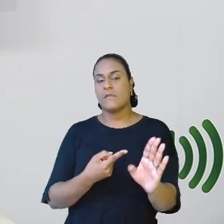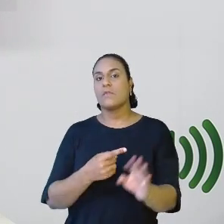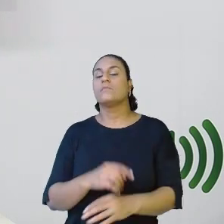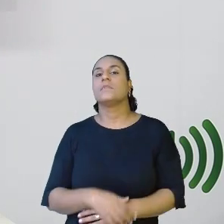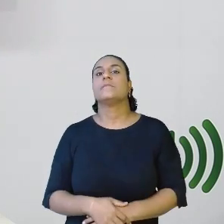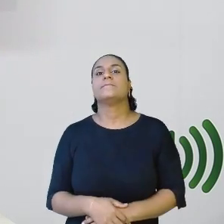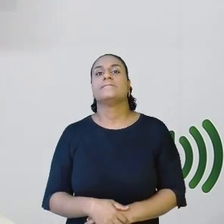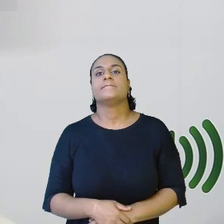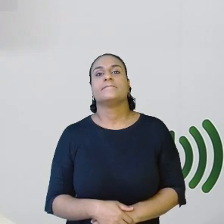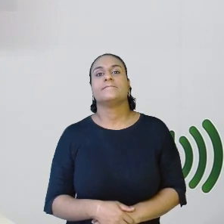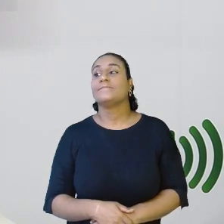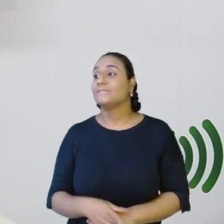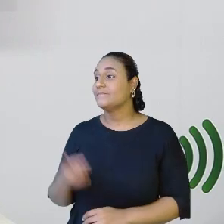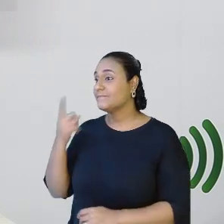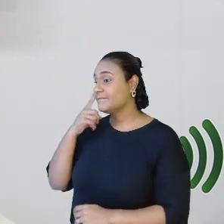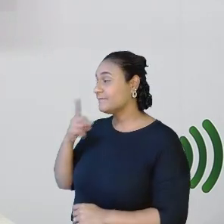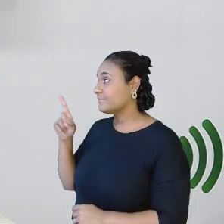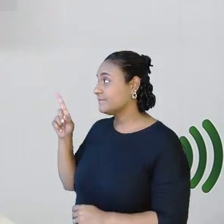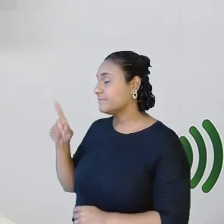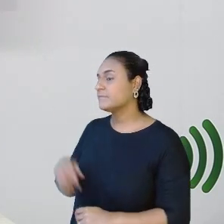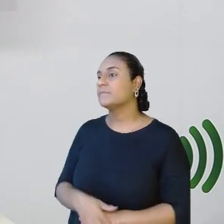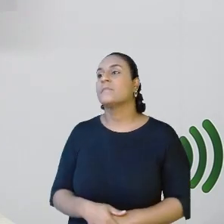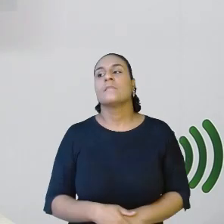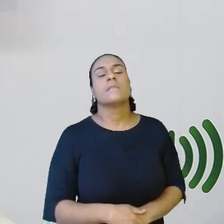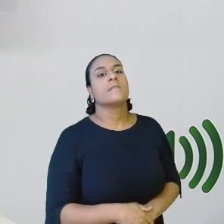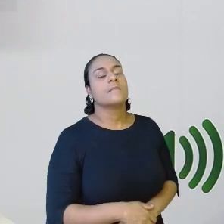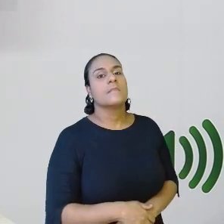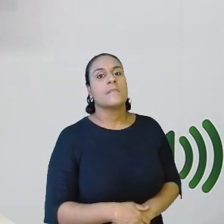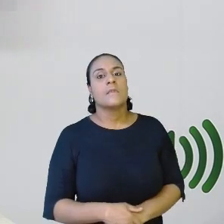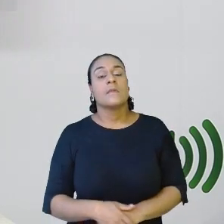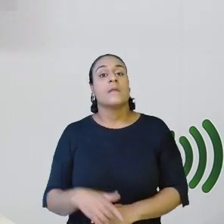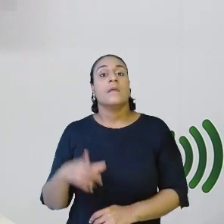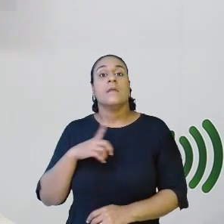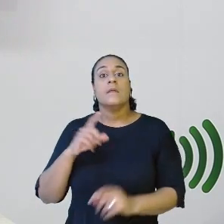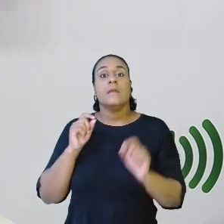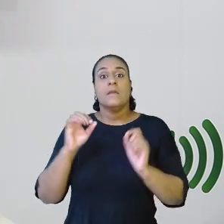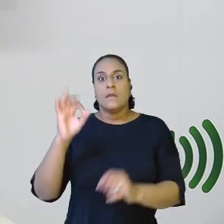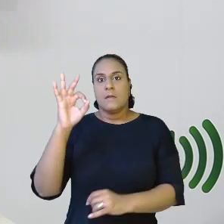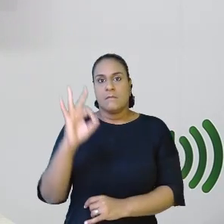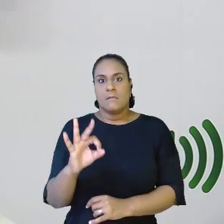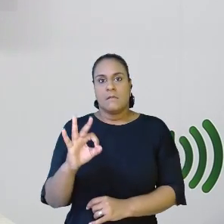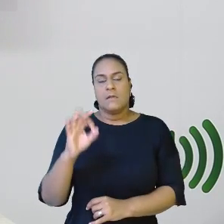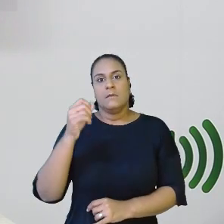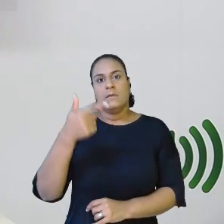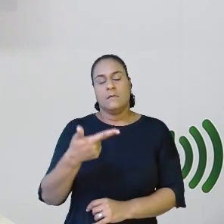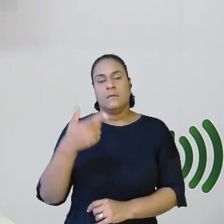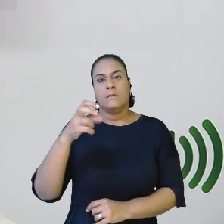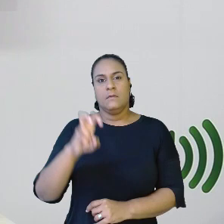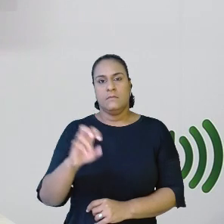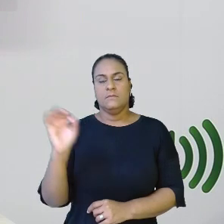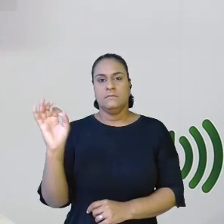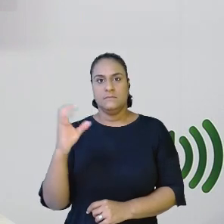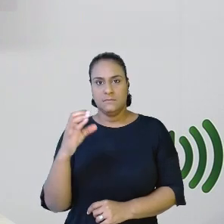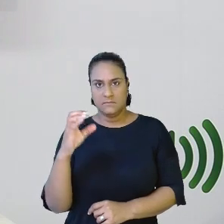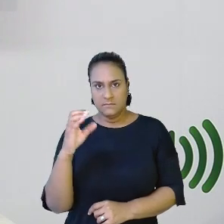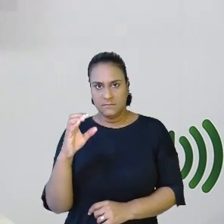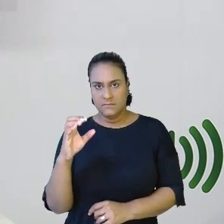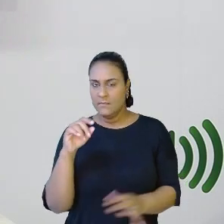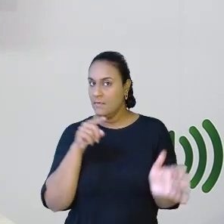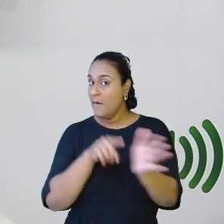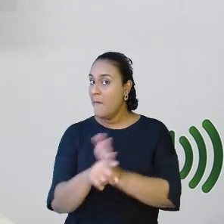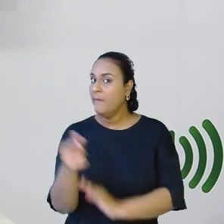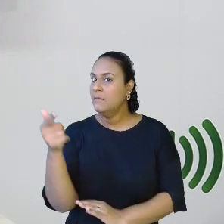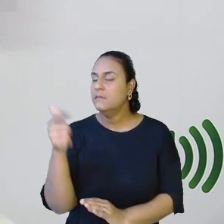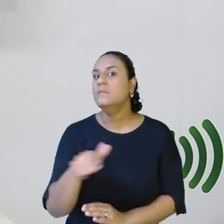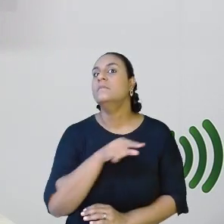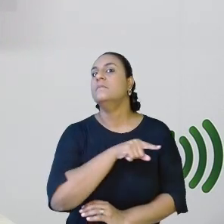exemplo? Olha só, no próximo exemplo, temos uma moeda de 25 centavos. Eu pergunto